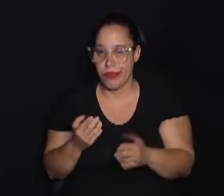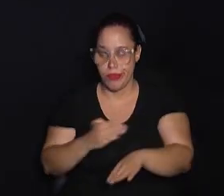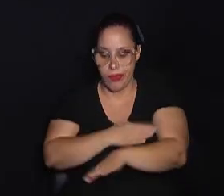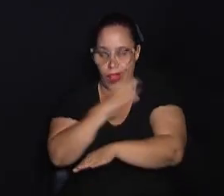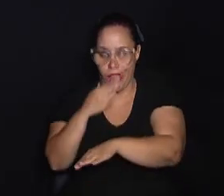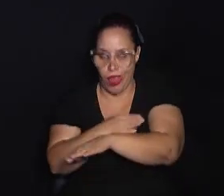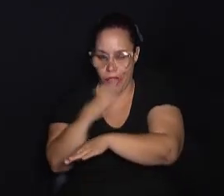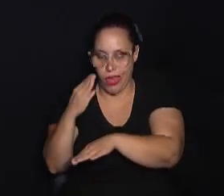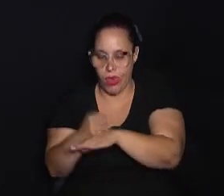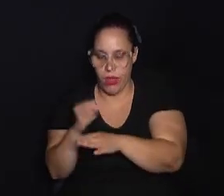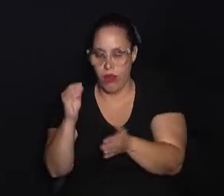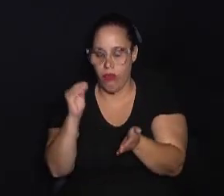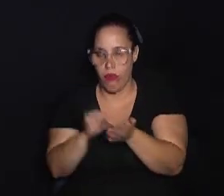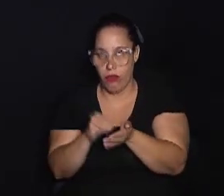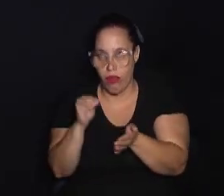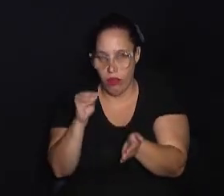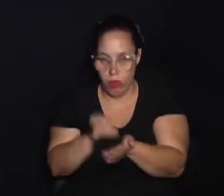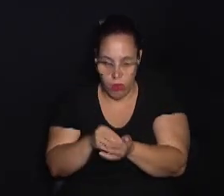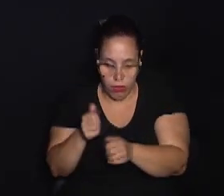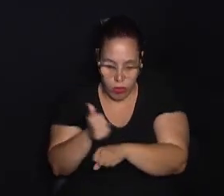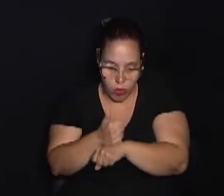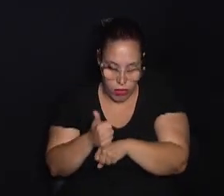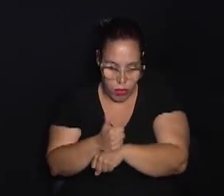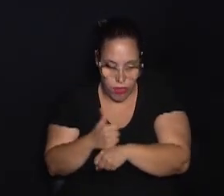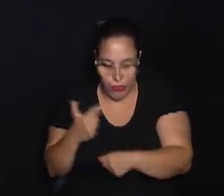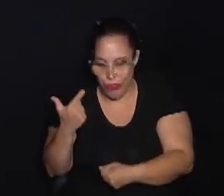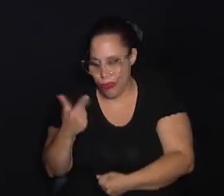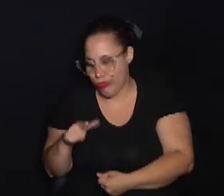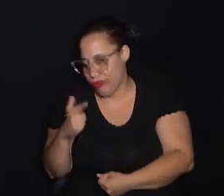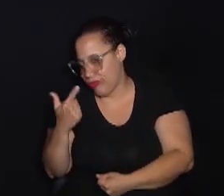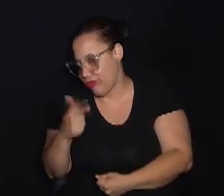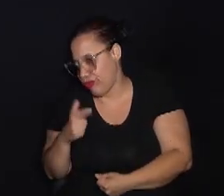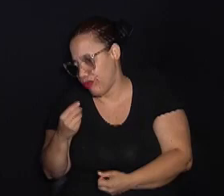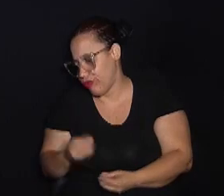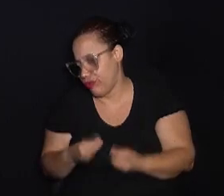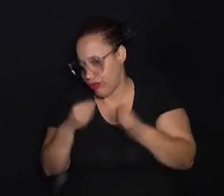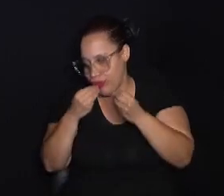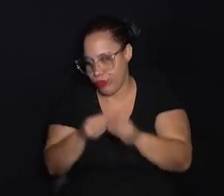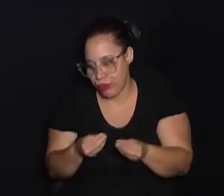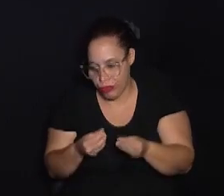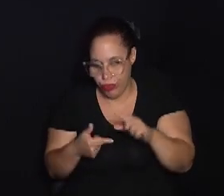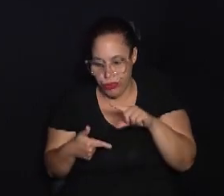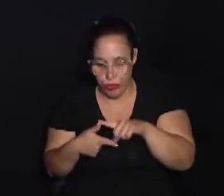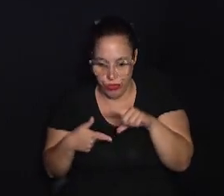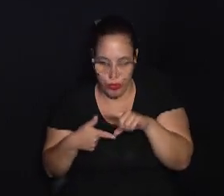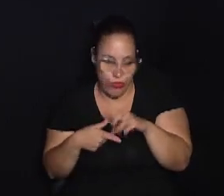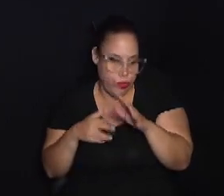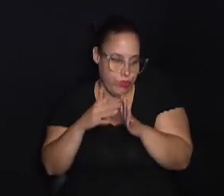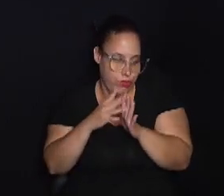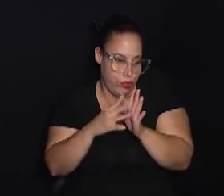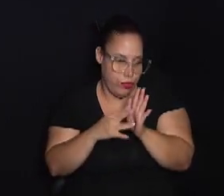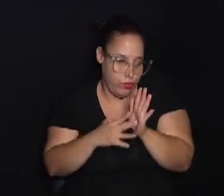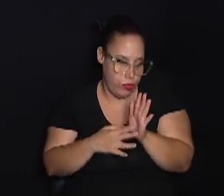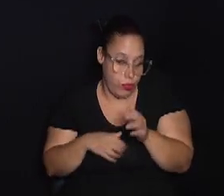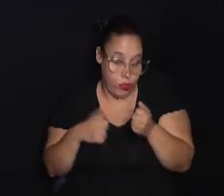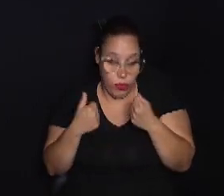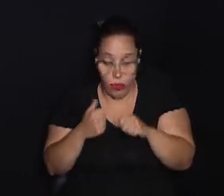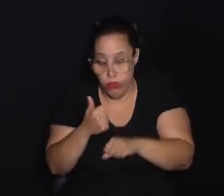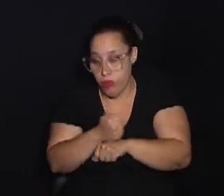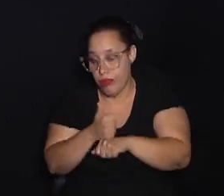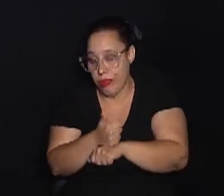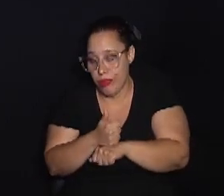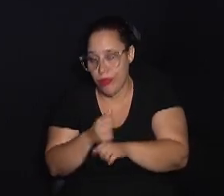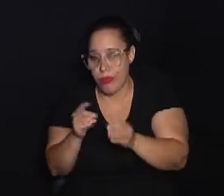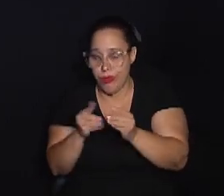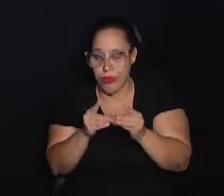extras porque falta profissional. O município não consegue repor o quadro de profissionais na quantidade necessária para